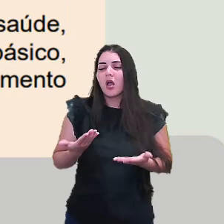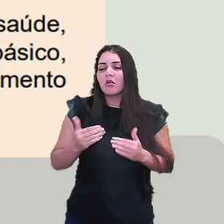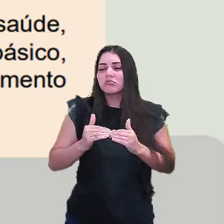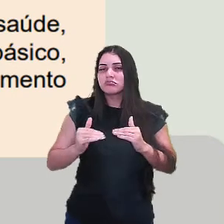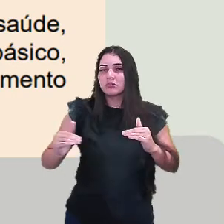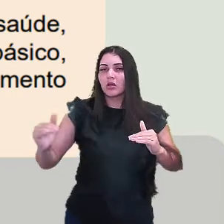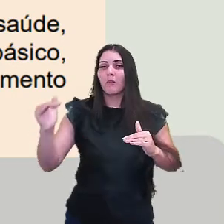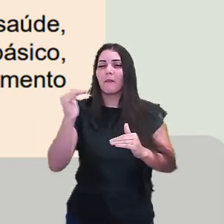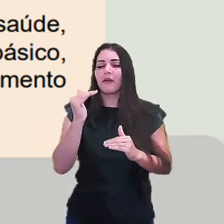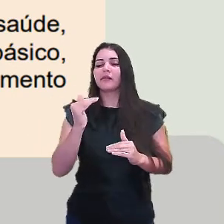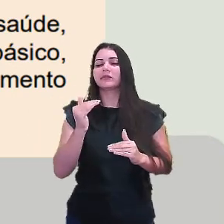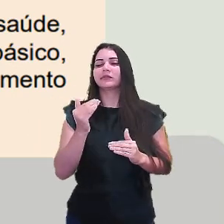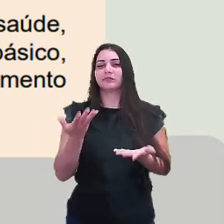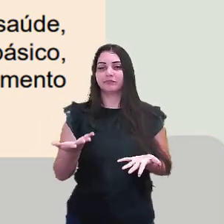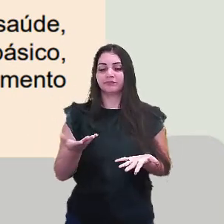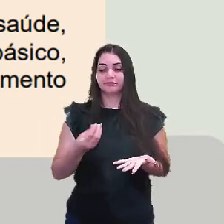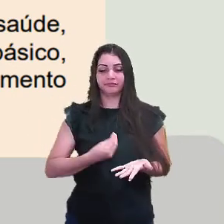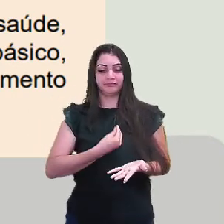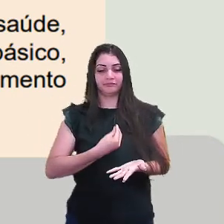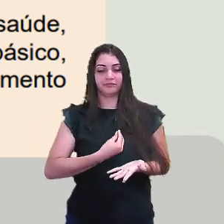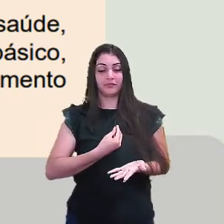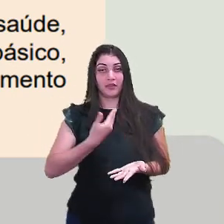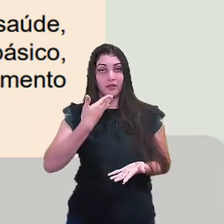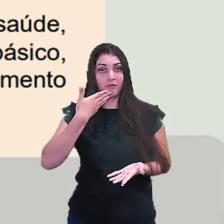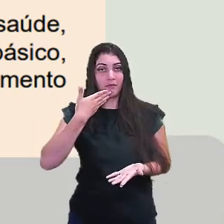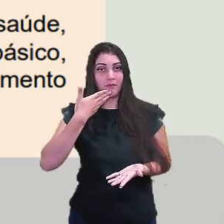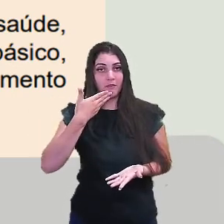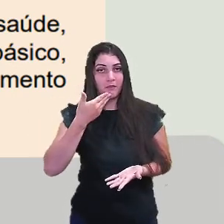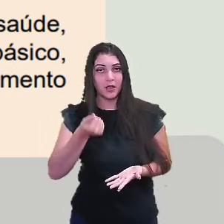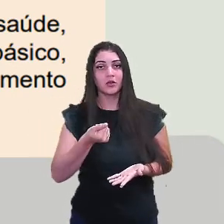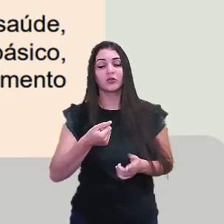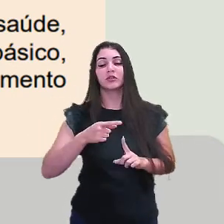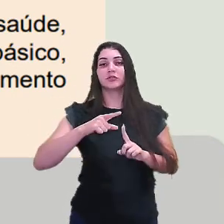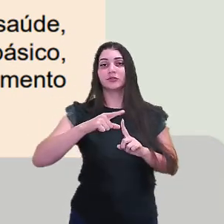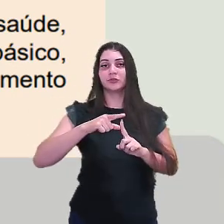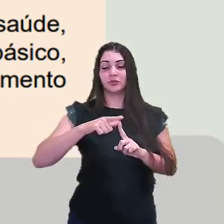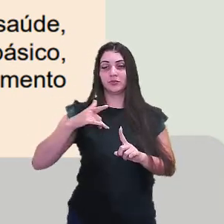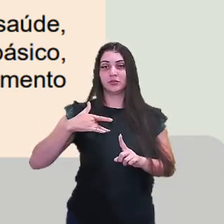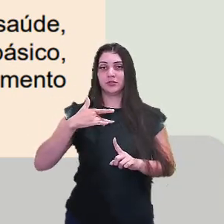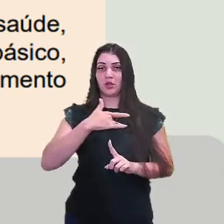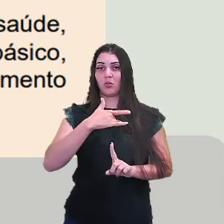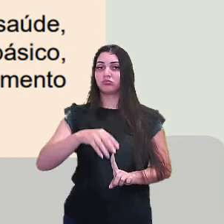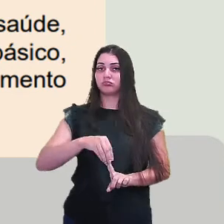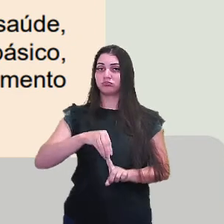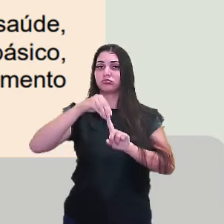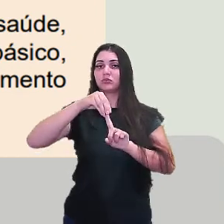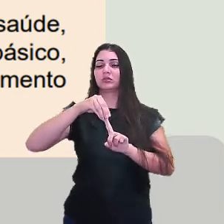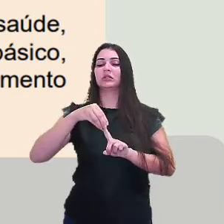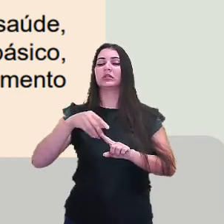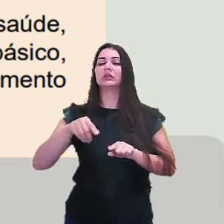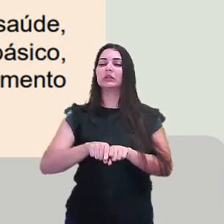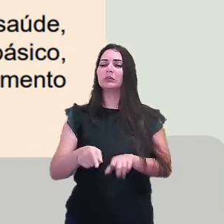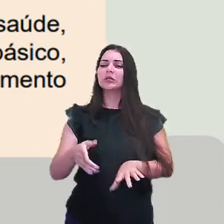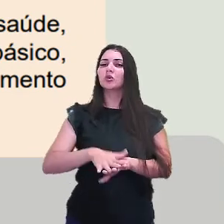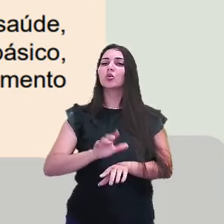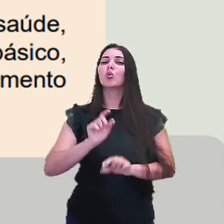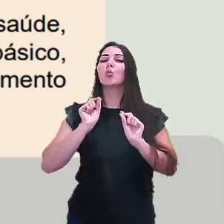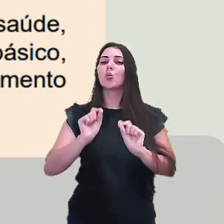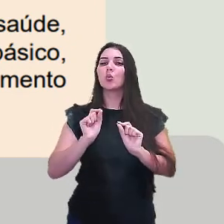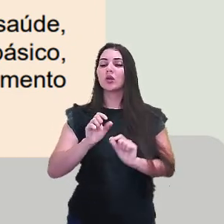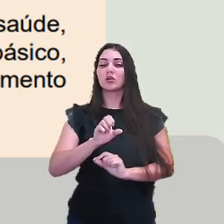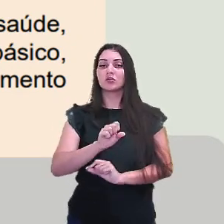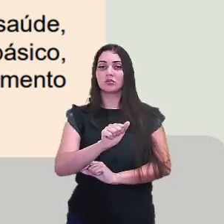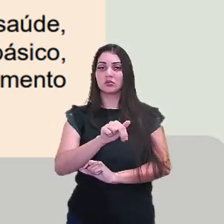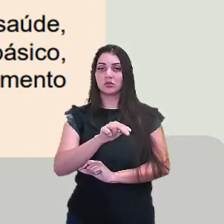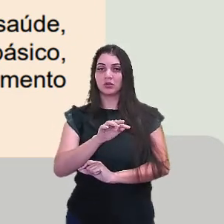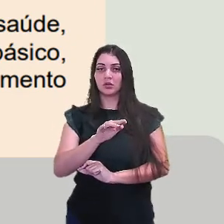de vida? Destaca-se a melhoria nas condições de saúde, principalmente, incluindo a implantação de saneamento